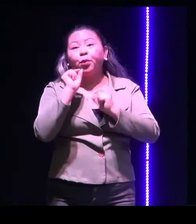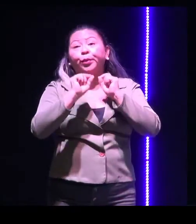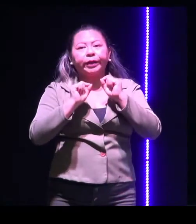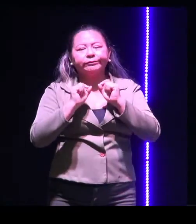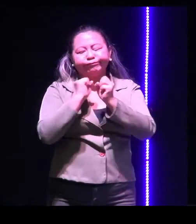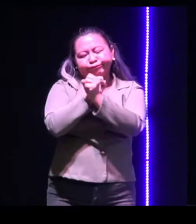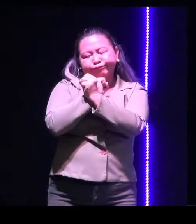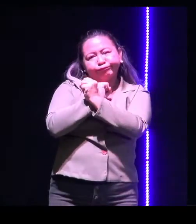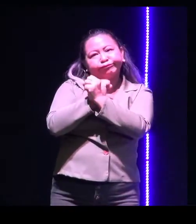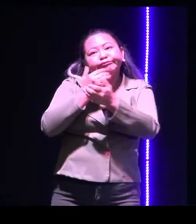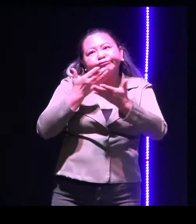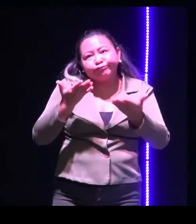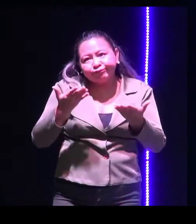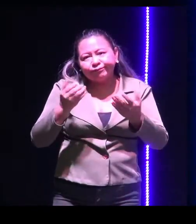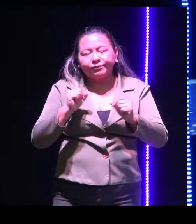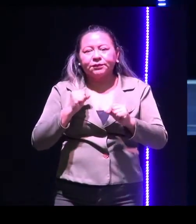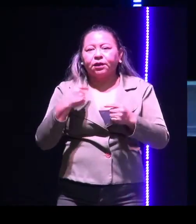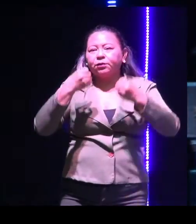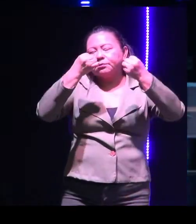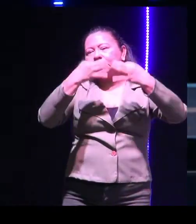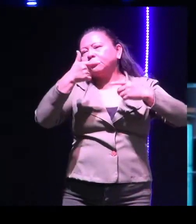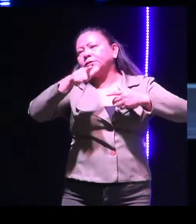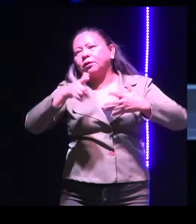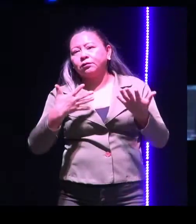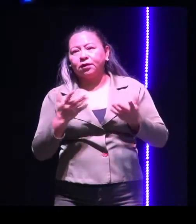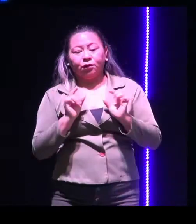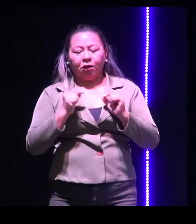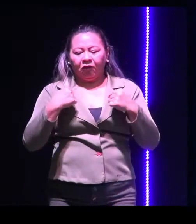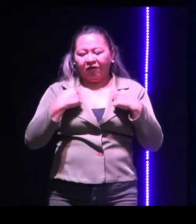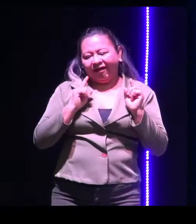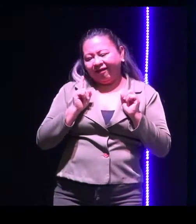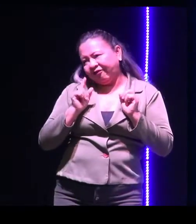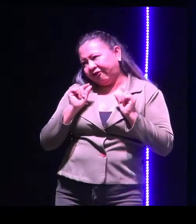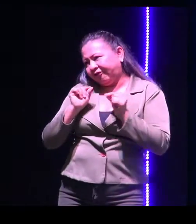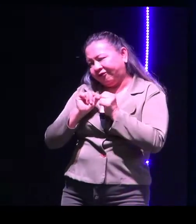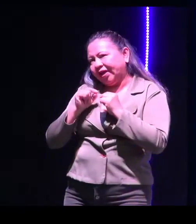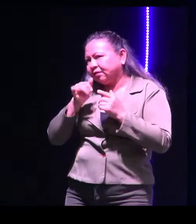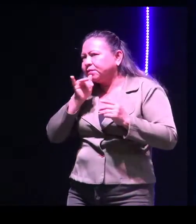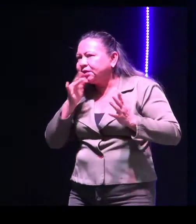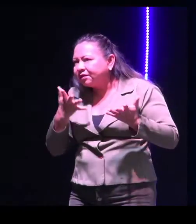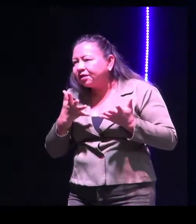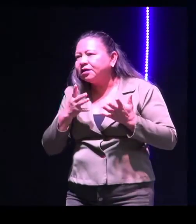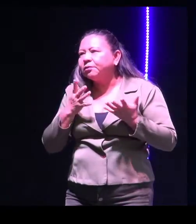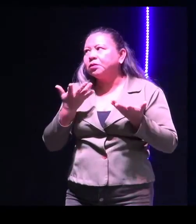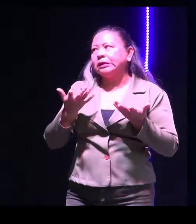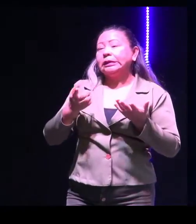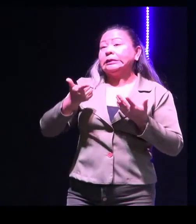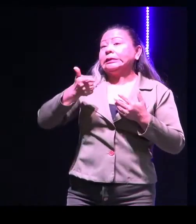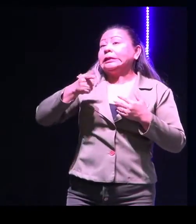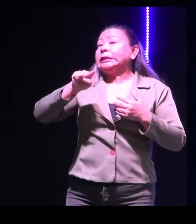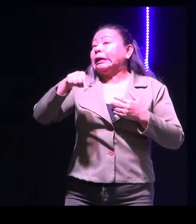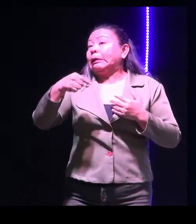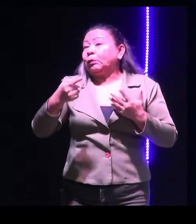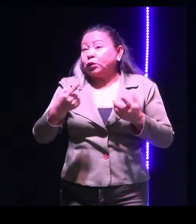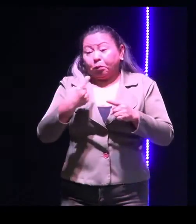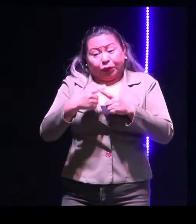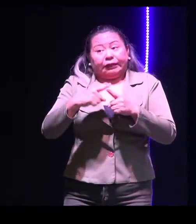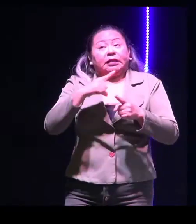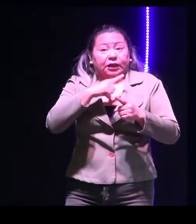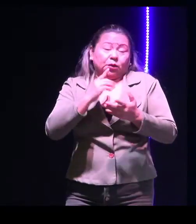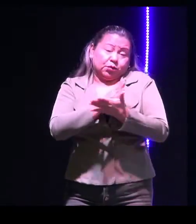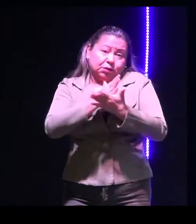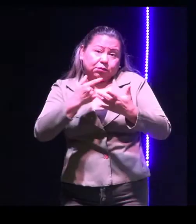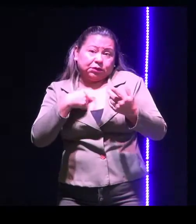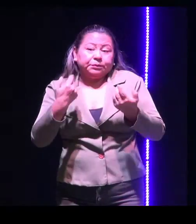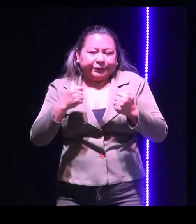quê? É uma escravidão. Eu peco aqui, eu falho aqui, eu não faço o que eu deveria fazer, porque existe